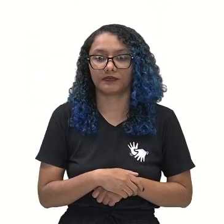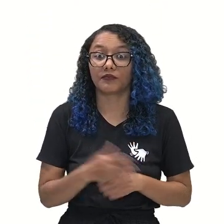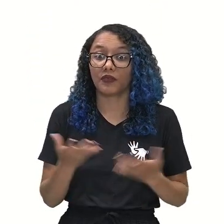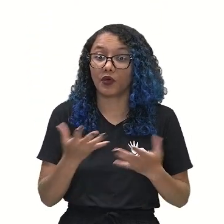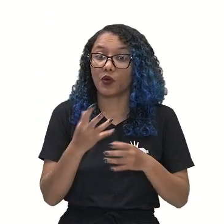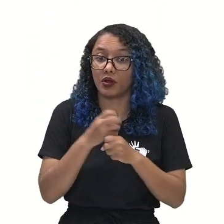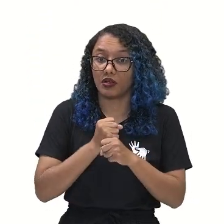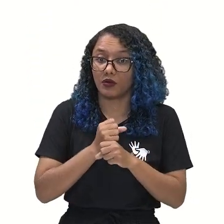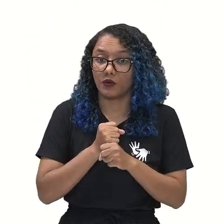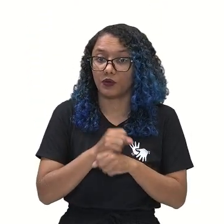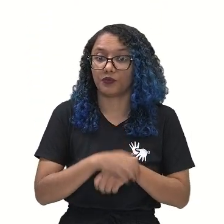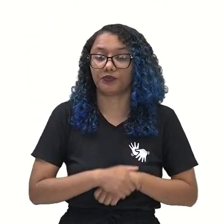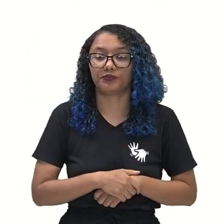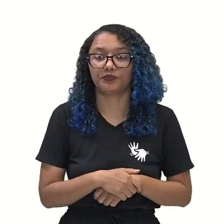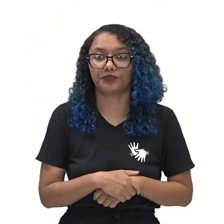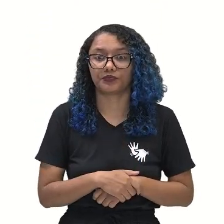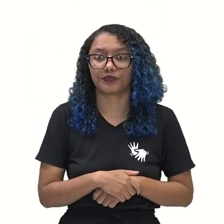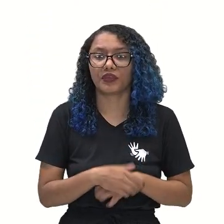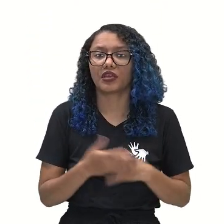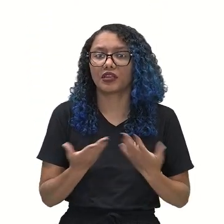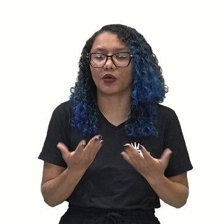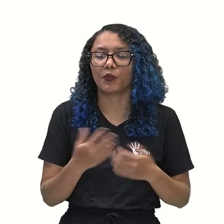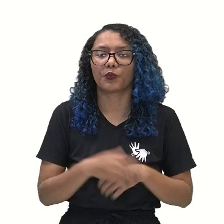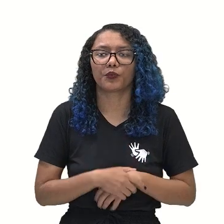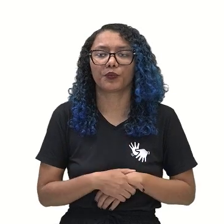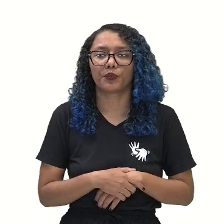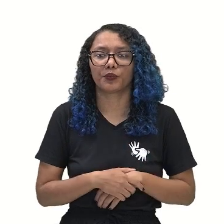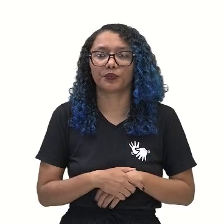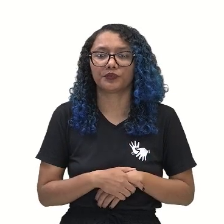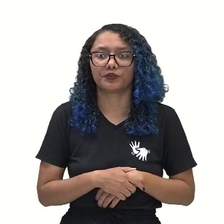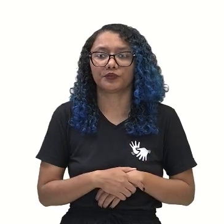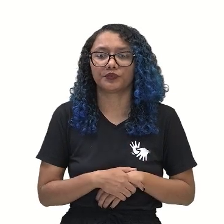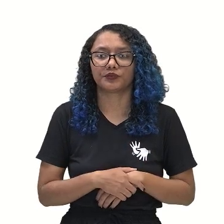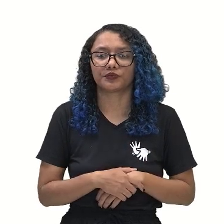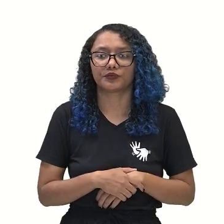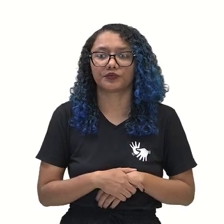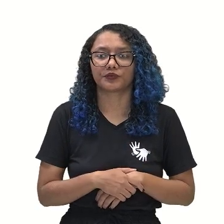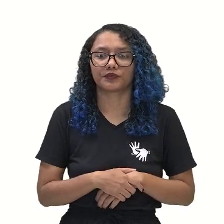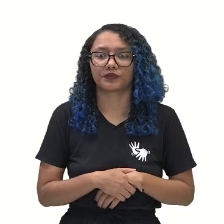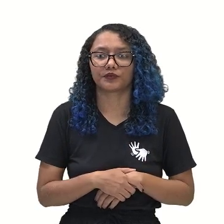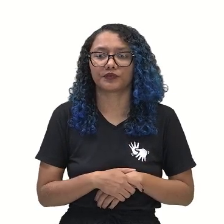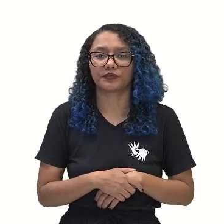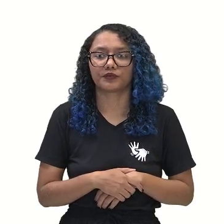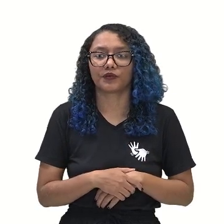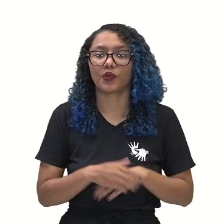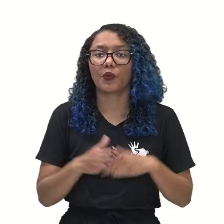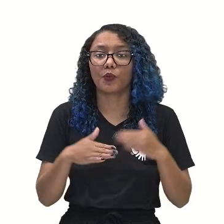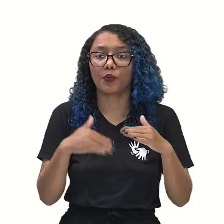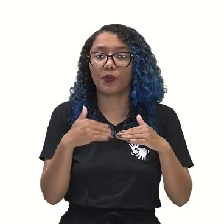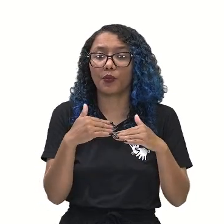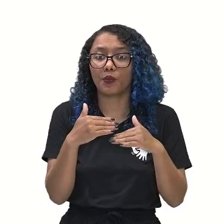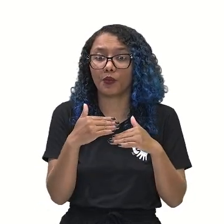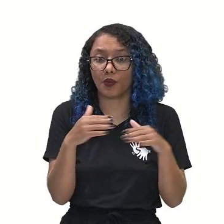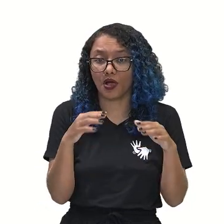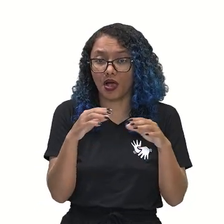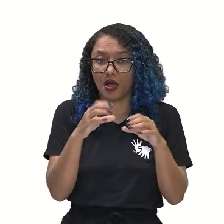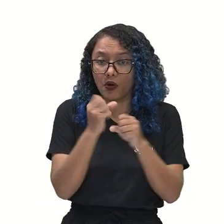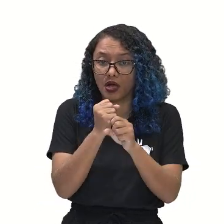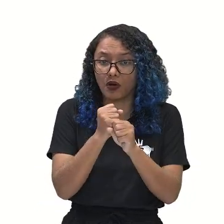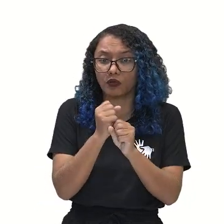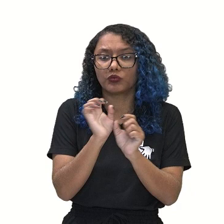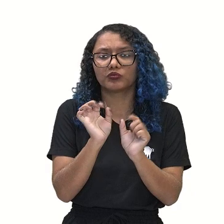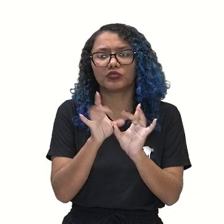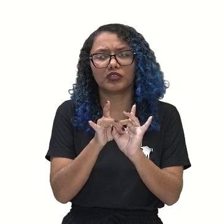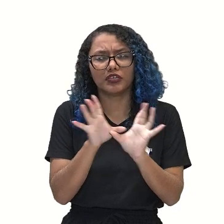O processo de resolução, ele é livre, né? Você